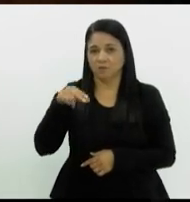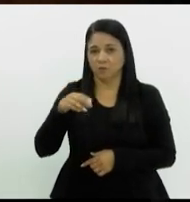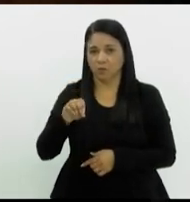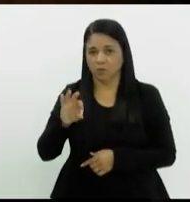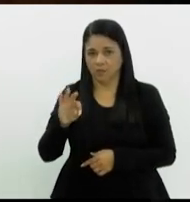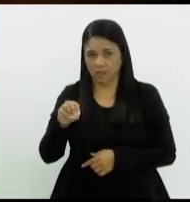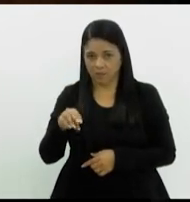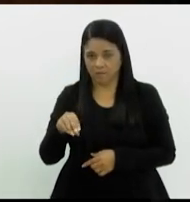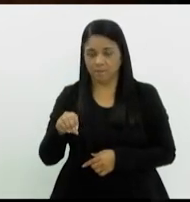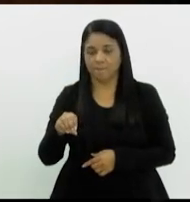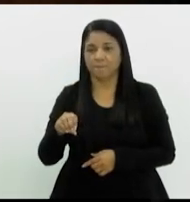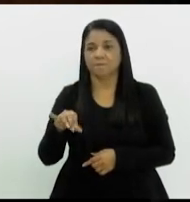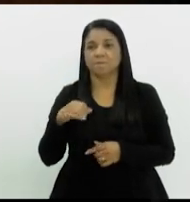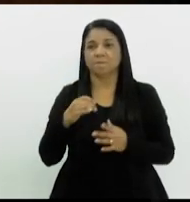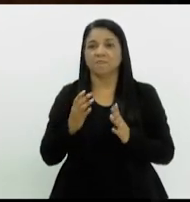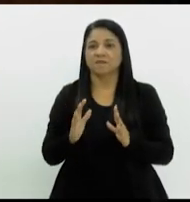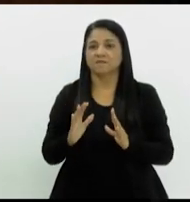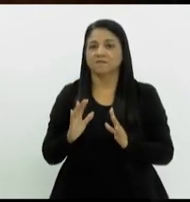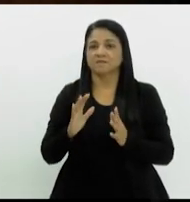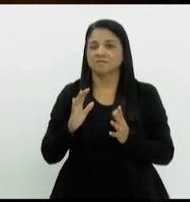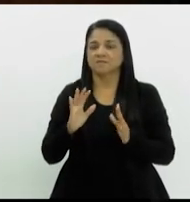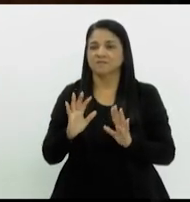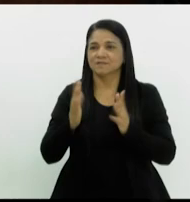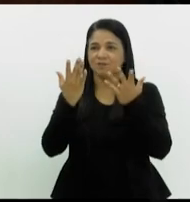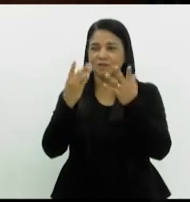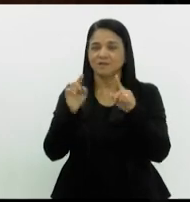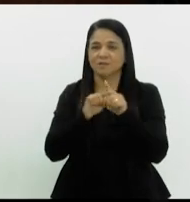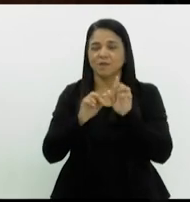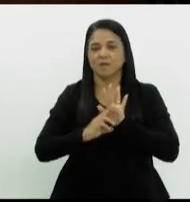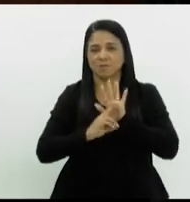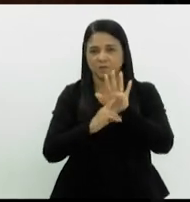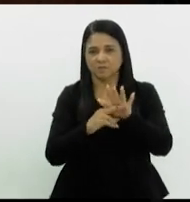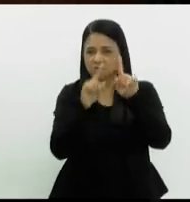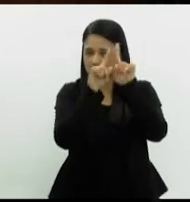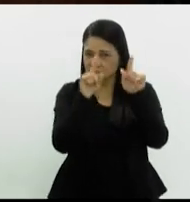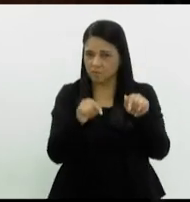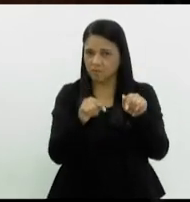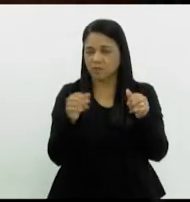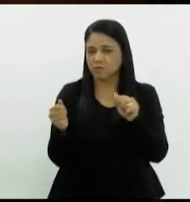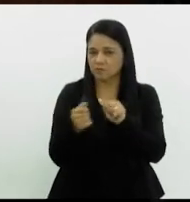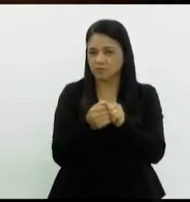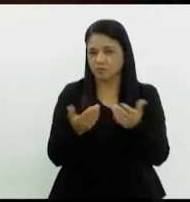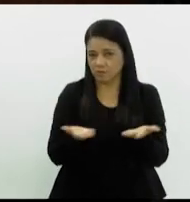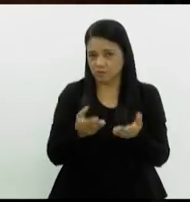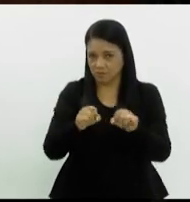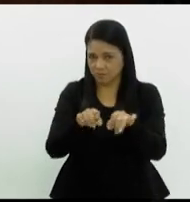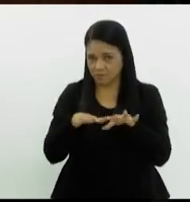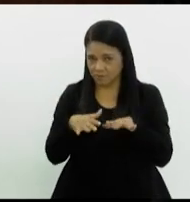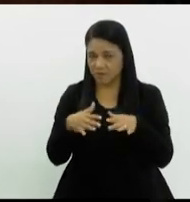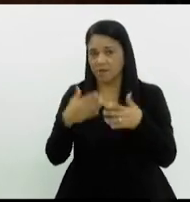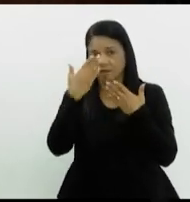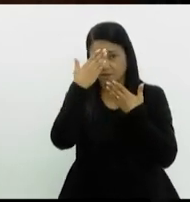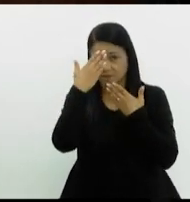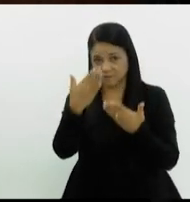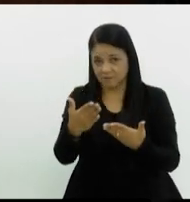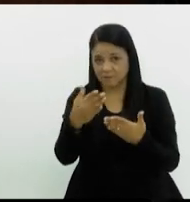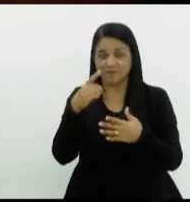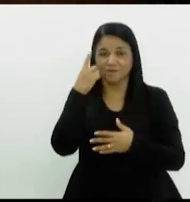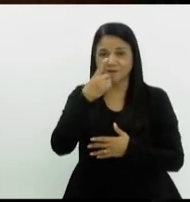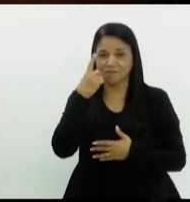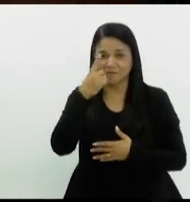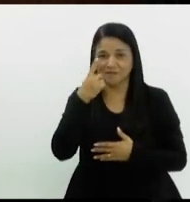saudar a representação da ANOREG, representações de servidores que estão aqui conosco hoje, fazer um agradecimento aqui ao